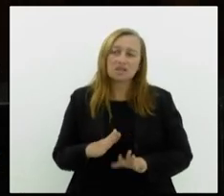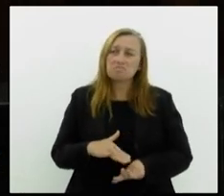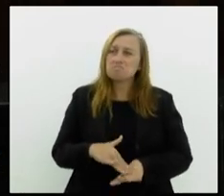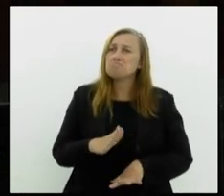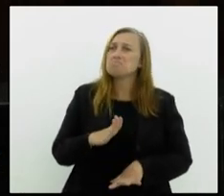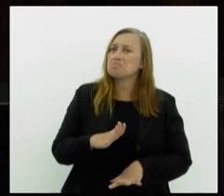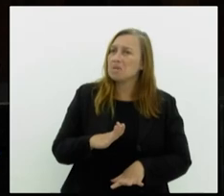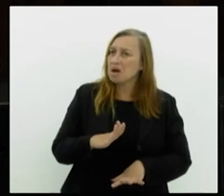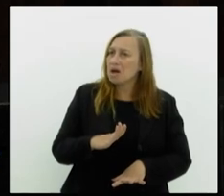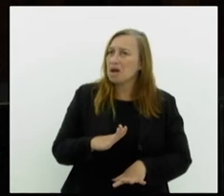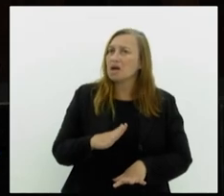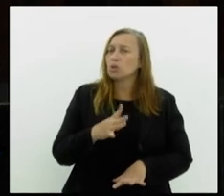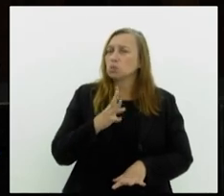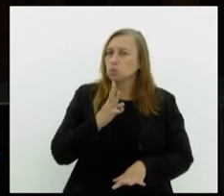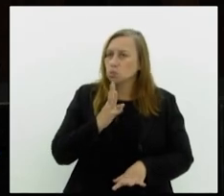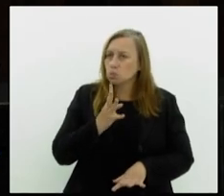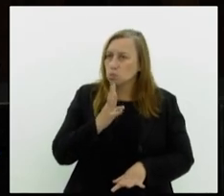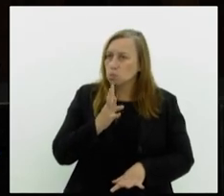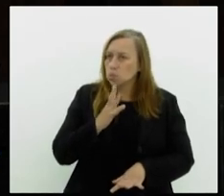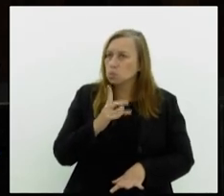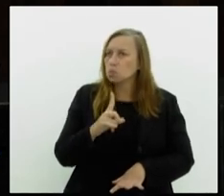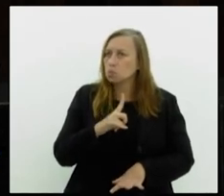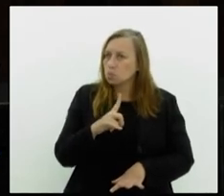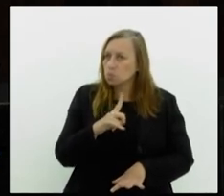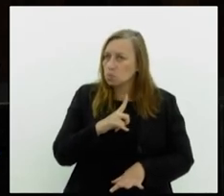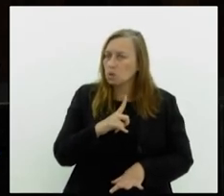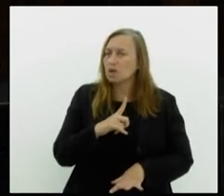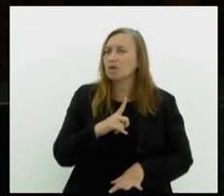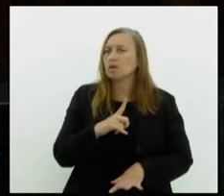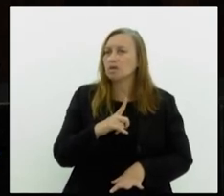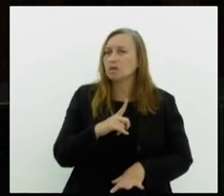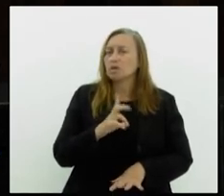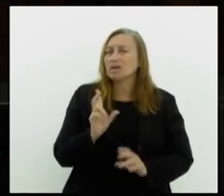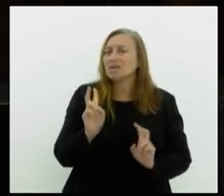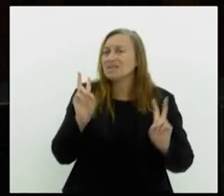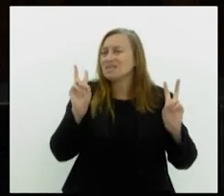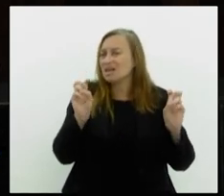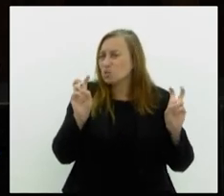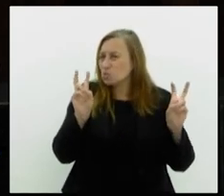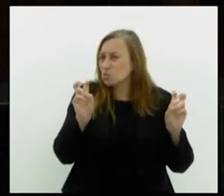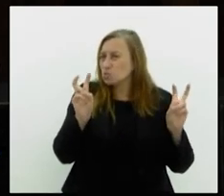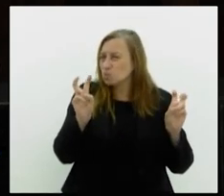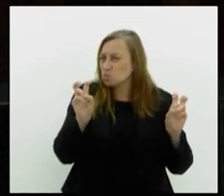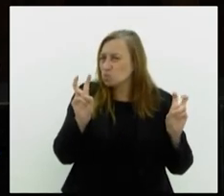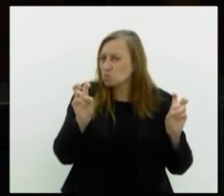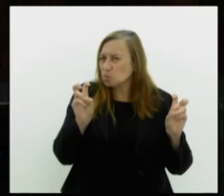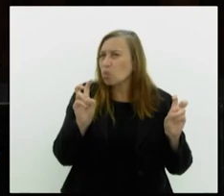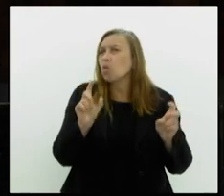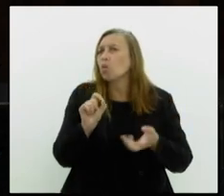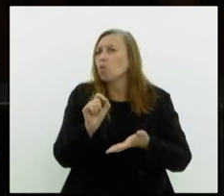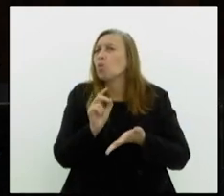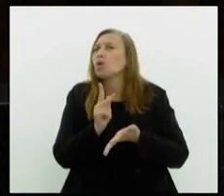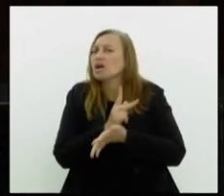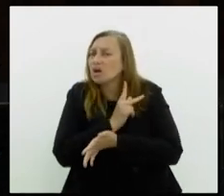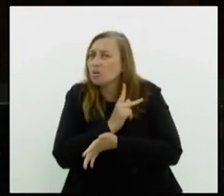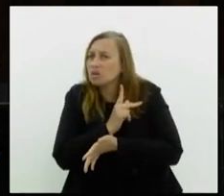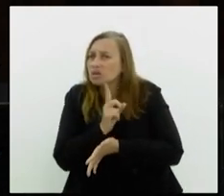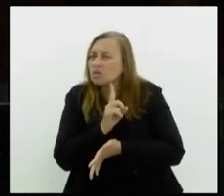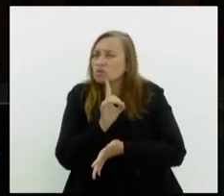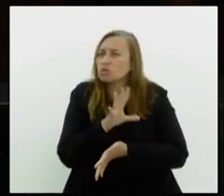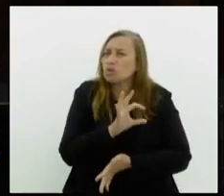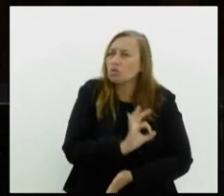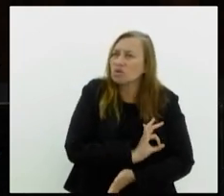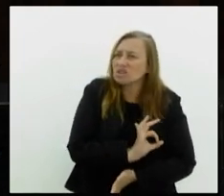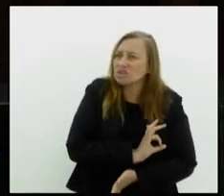mais detém o conhecimento sobre os antecedentes, sobre o que aconteceu, não só como